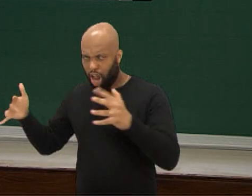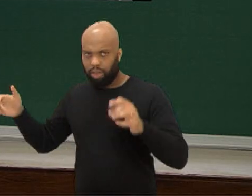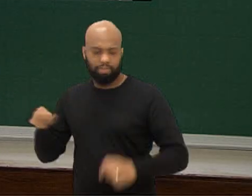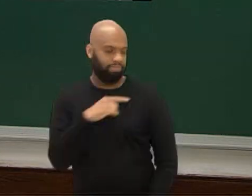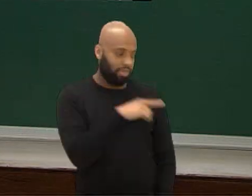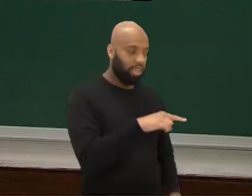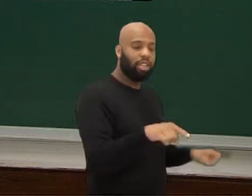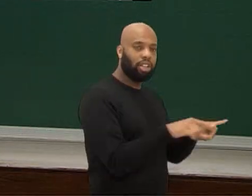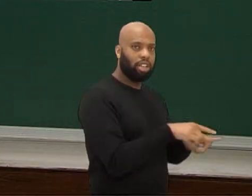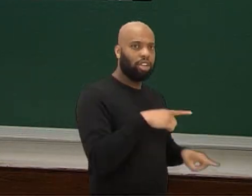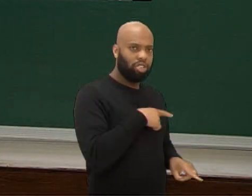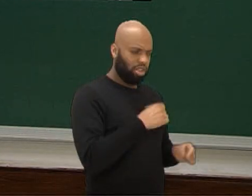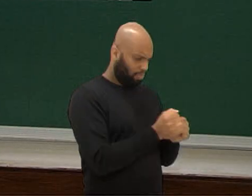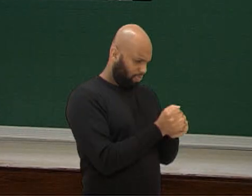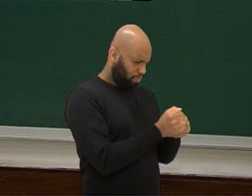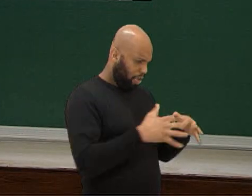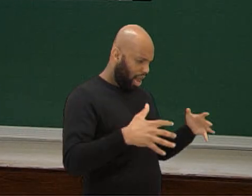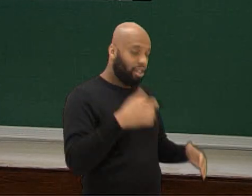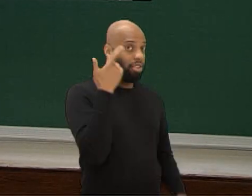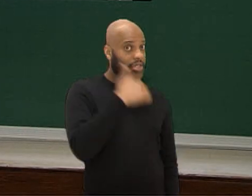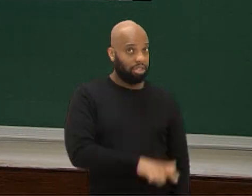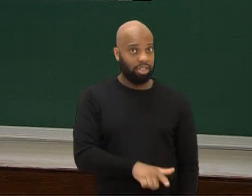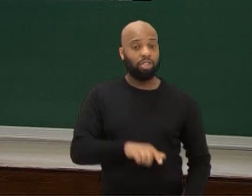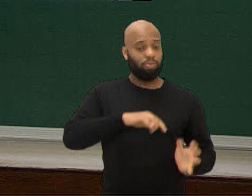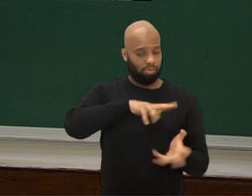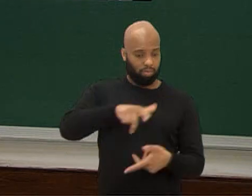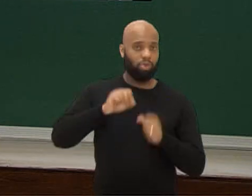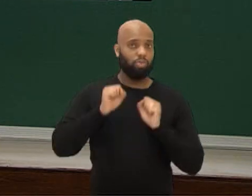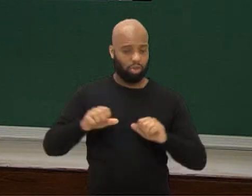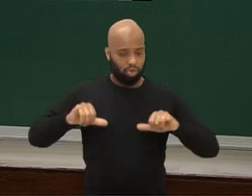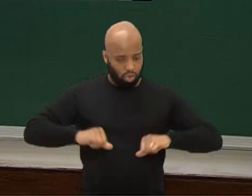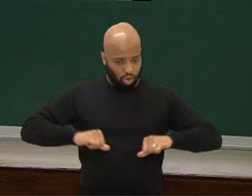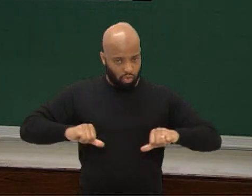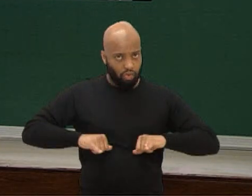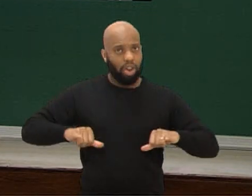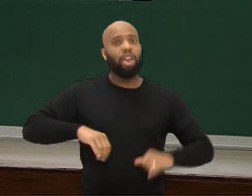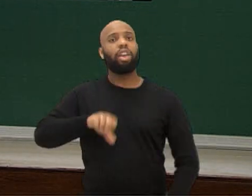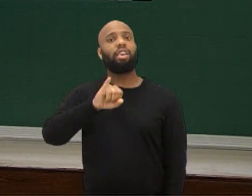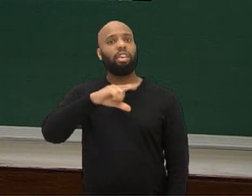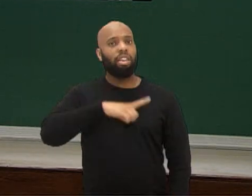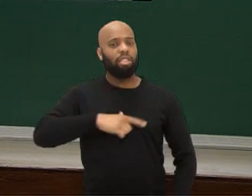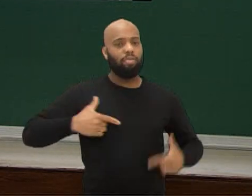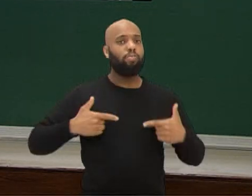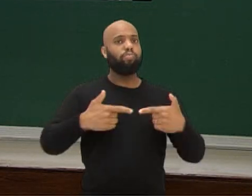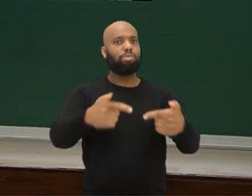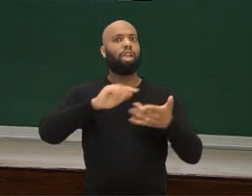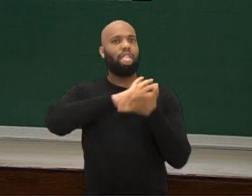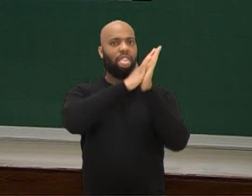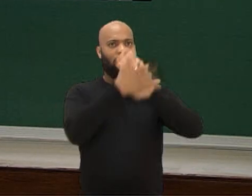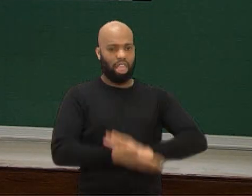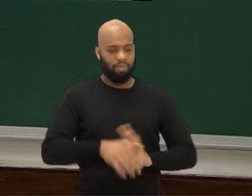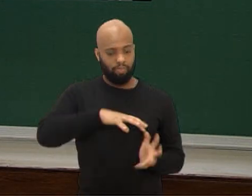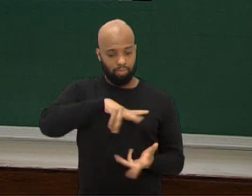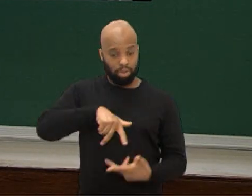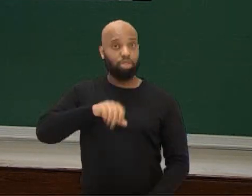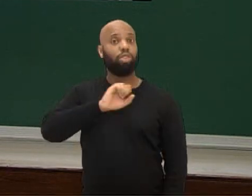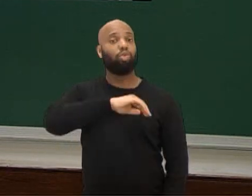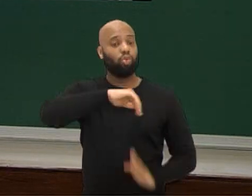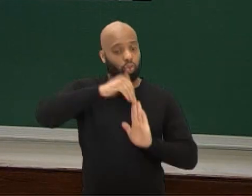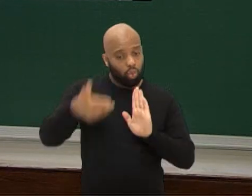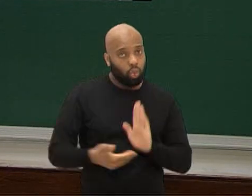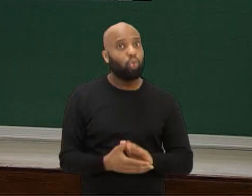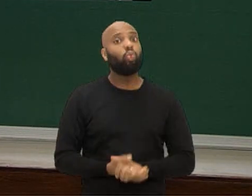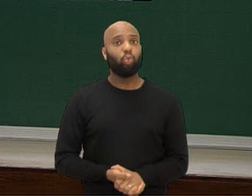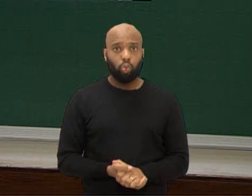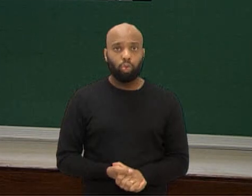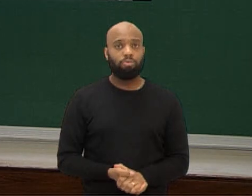o mundo poderia sofrer a qualquer momento uma guerra que destruiria o planeta todo.